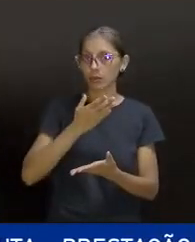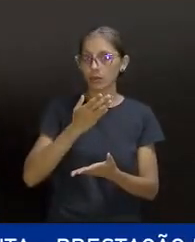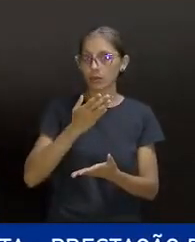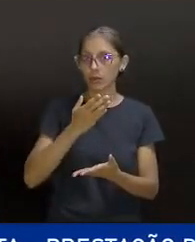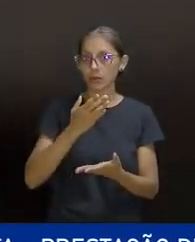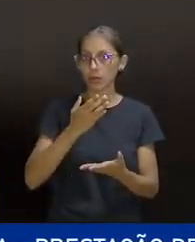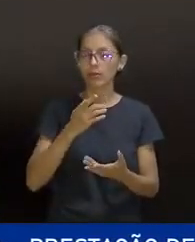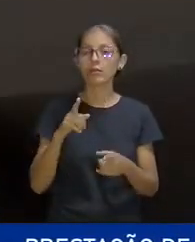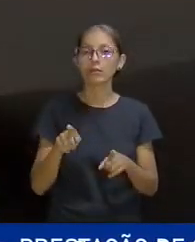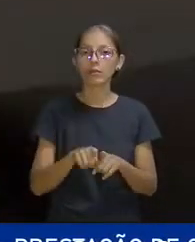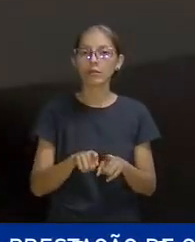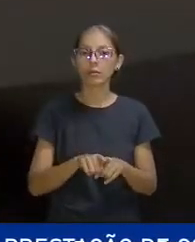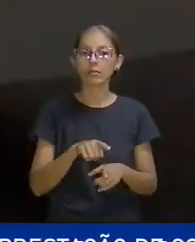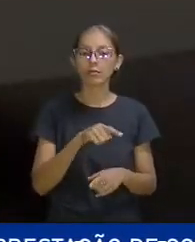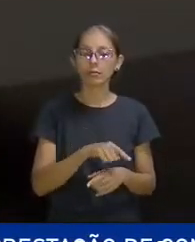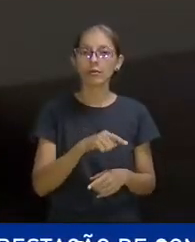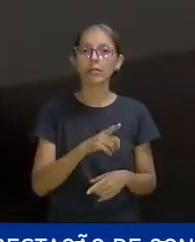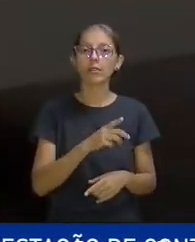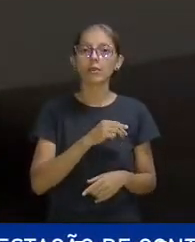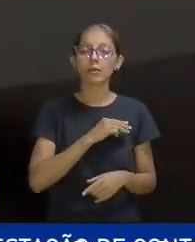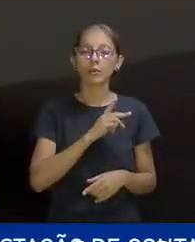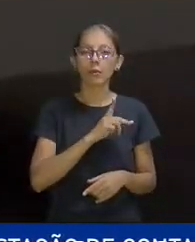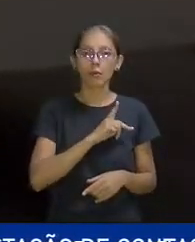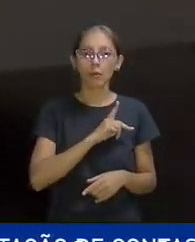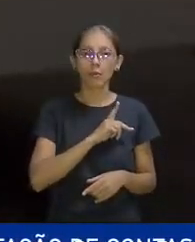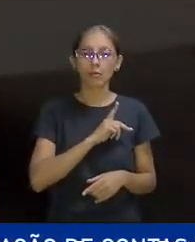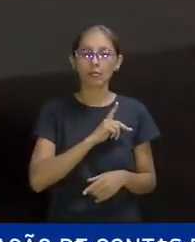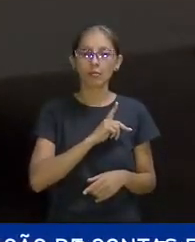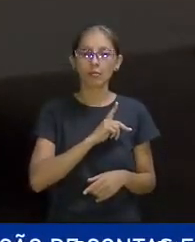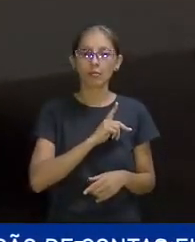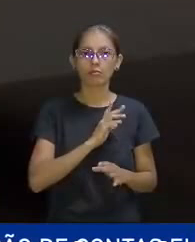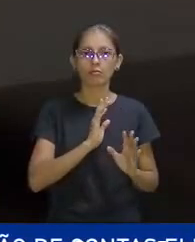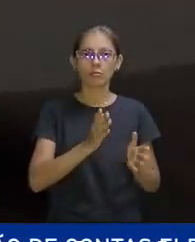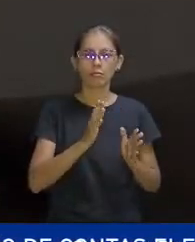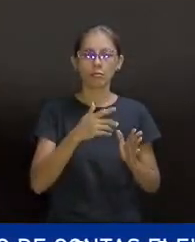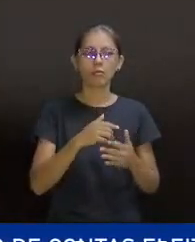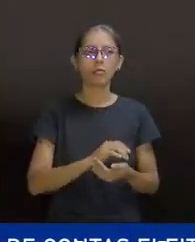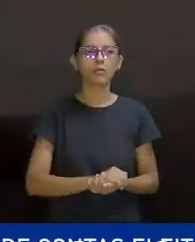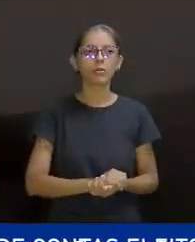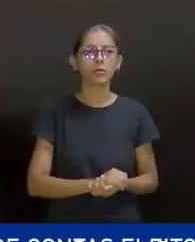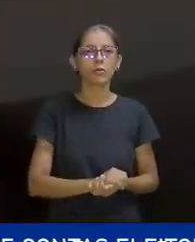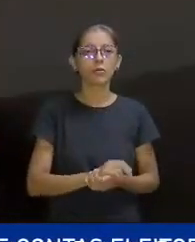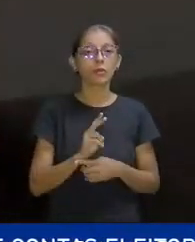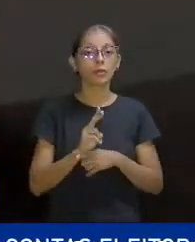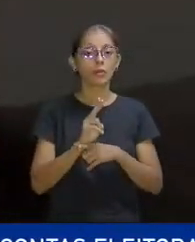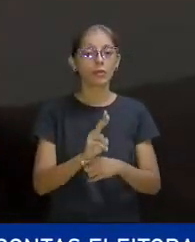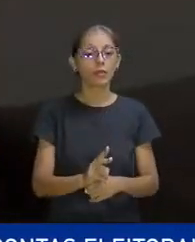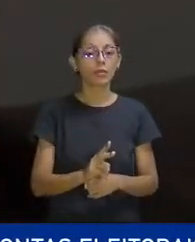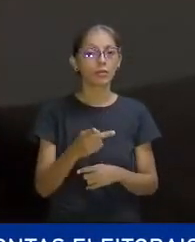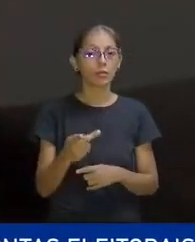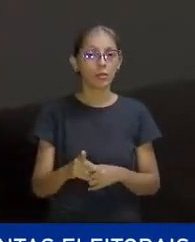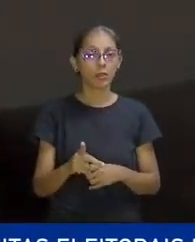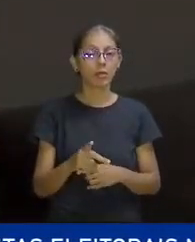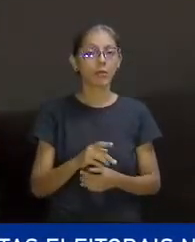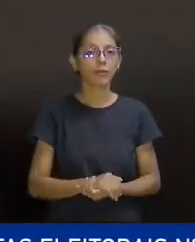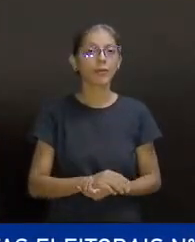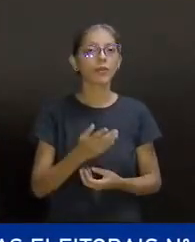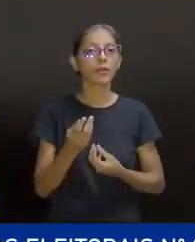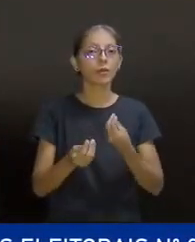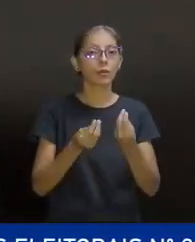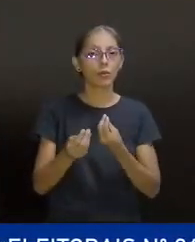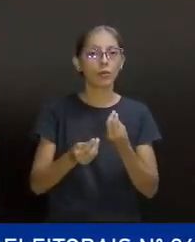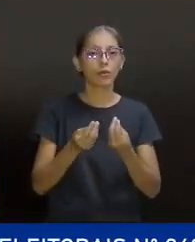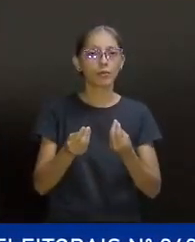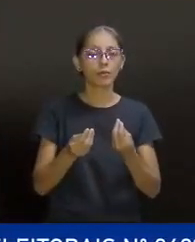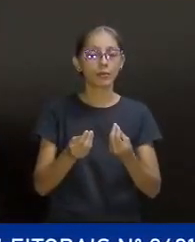Público tem adotado e tem brilhantemente defendido nesta corte, mas o caso em